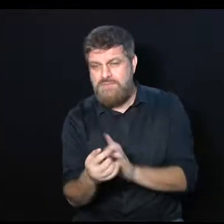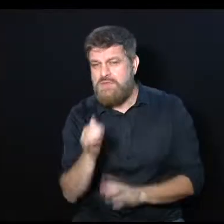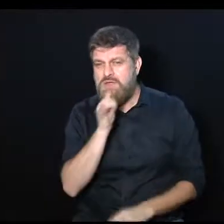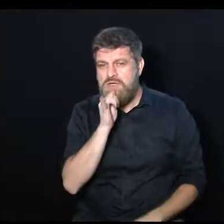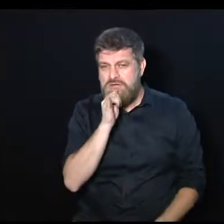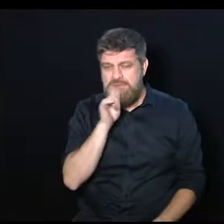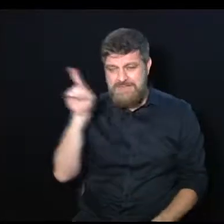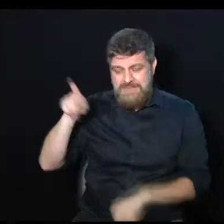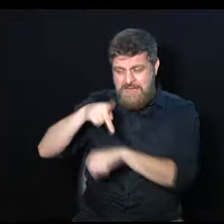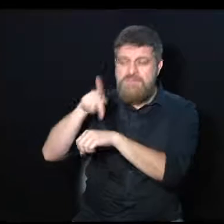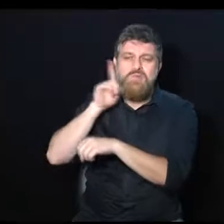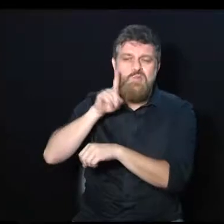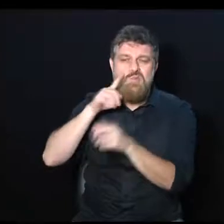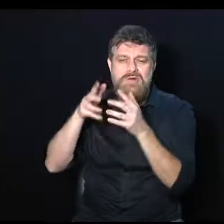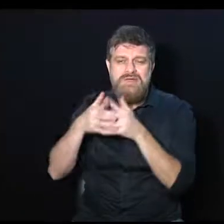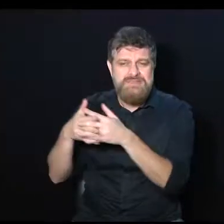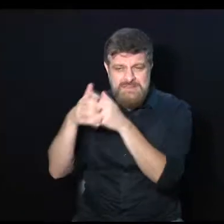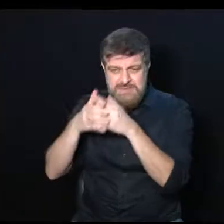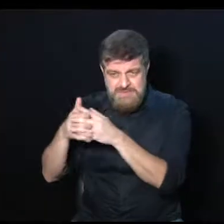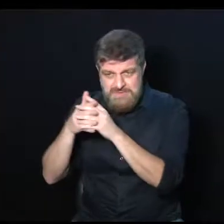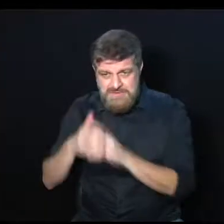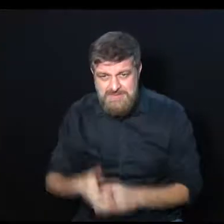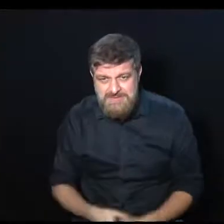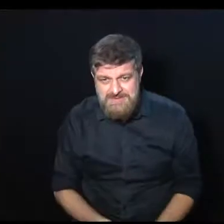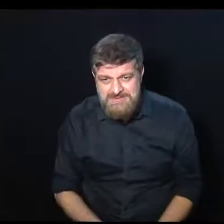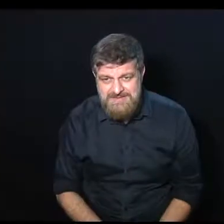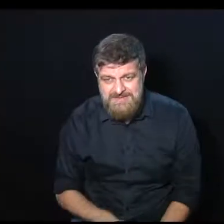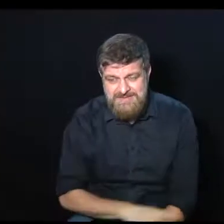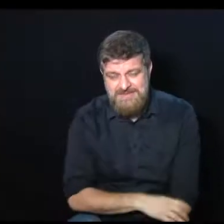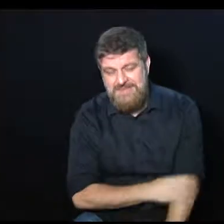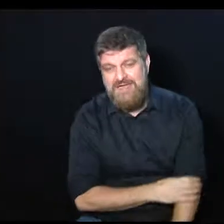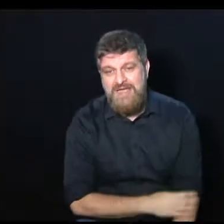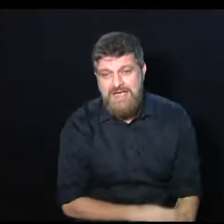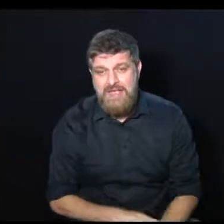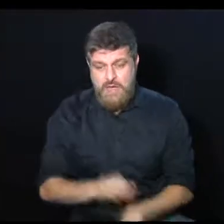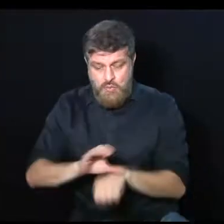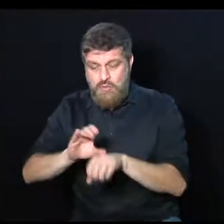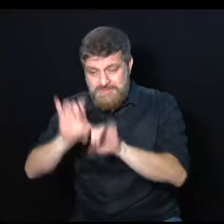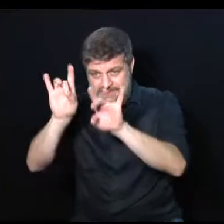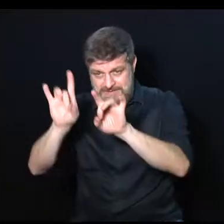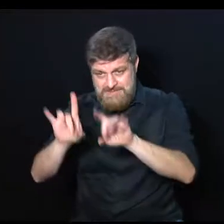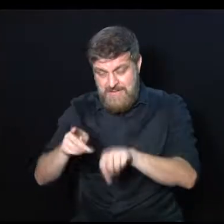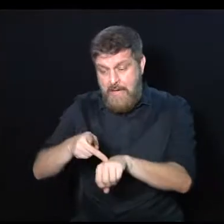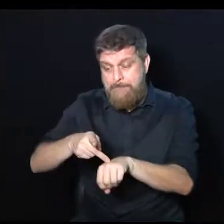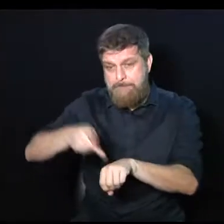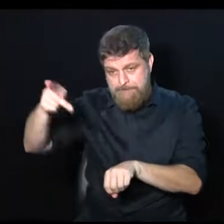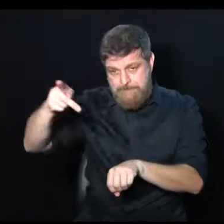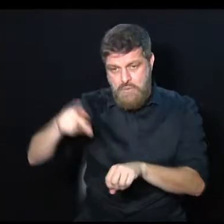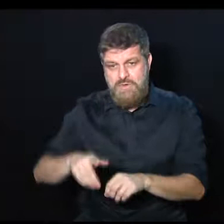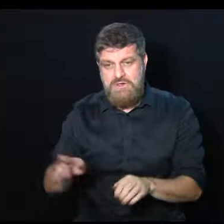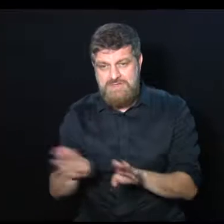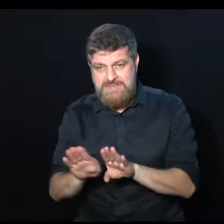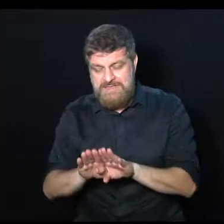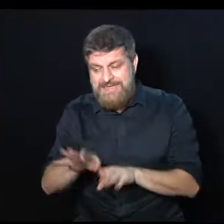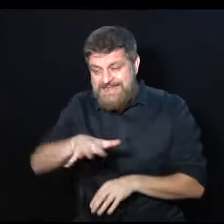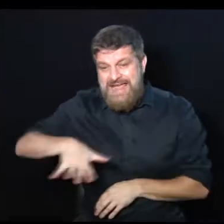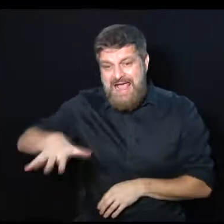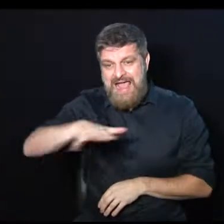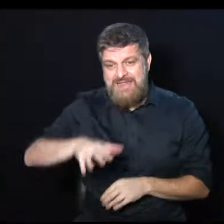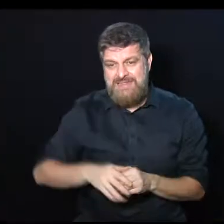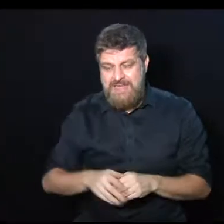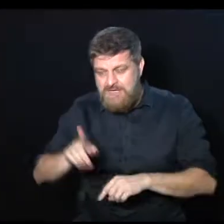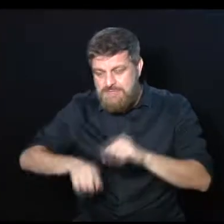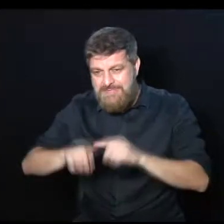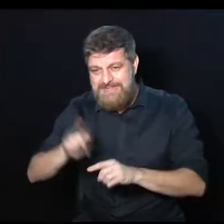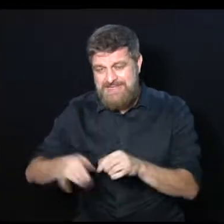nos Estados Unidos, eles têm isso é uma especialidade, chamam-se especialistas em informação toxicológica. E